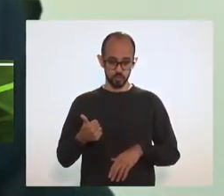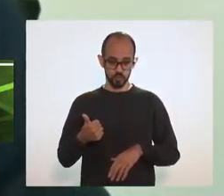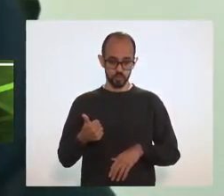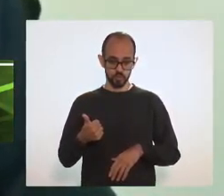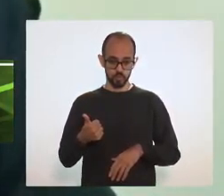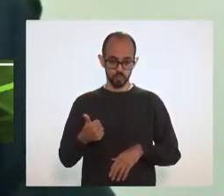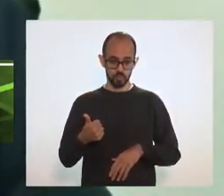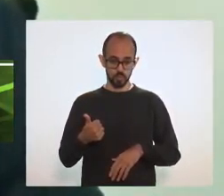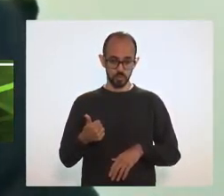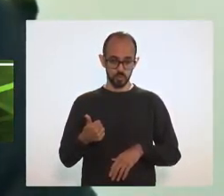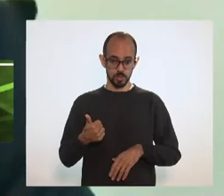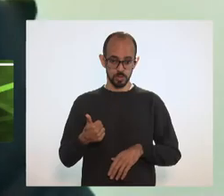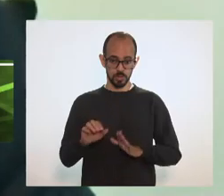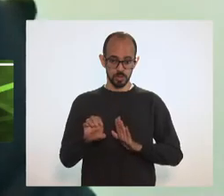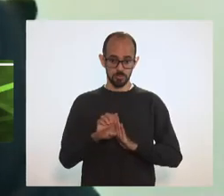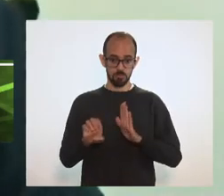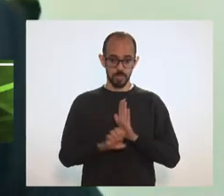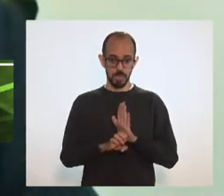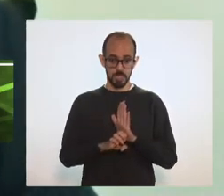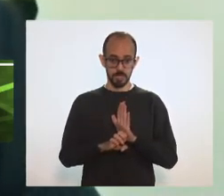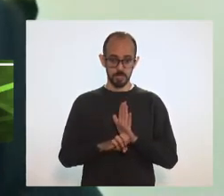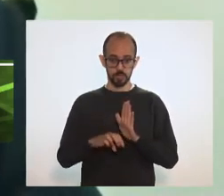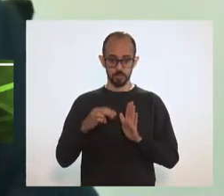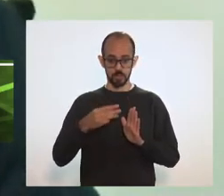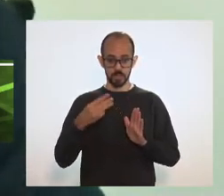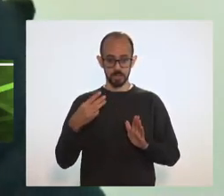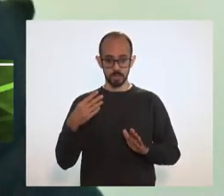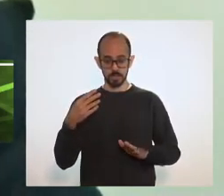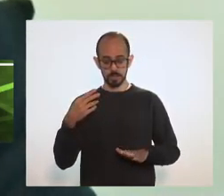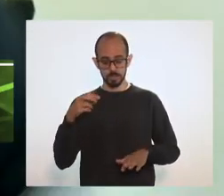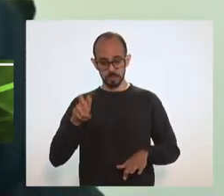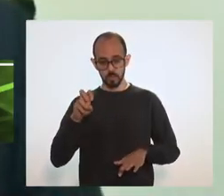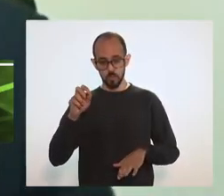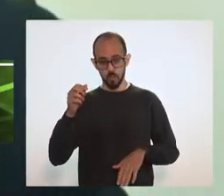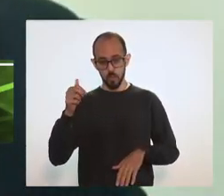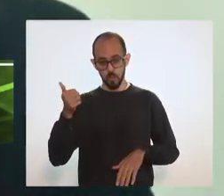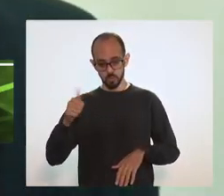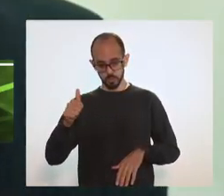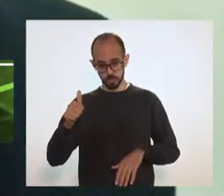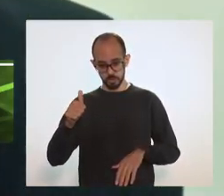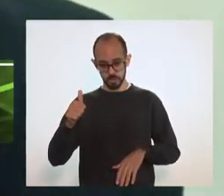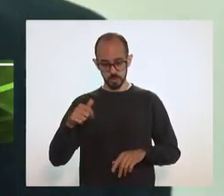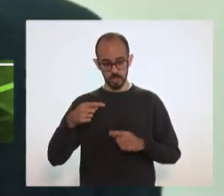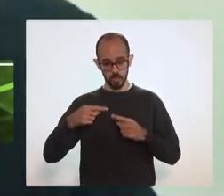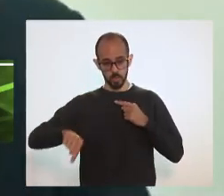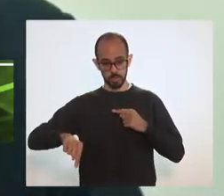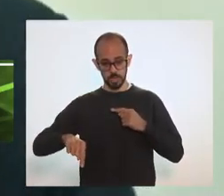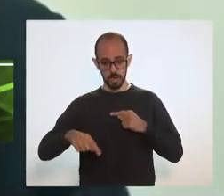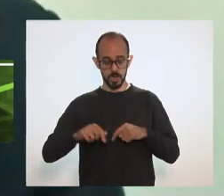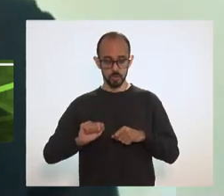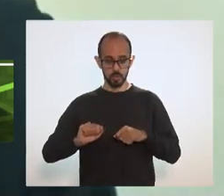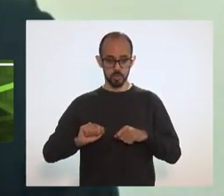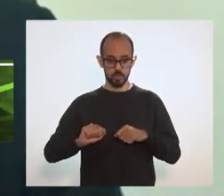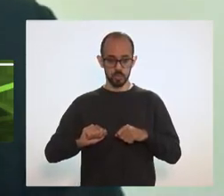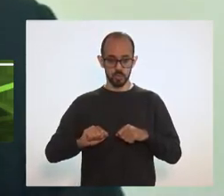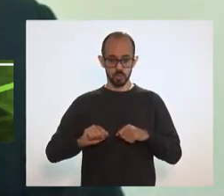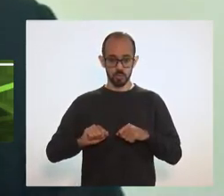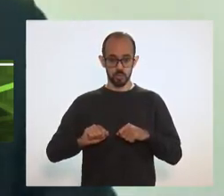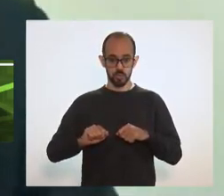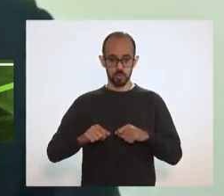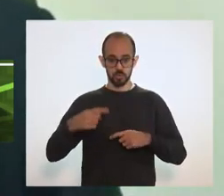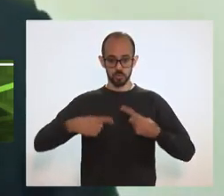discussões, pulamos para o próximo projeto. Agradeço a nossa, o entendimento. O 21